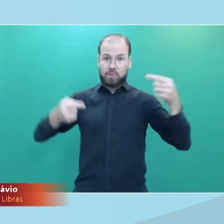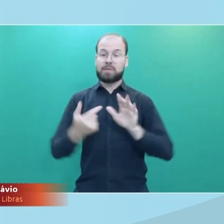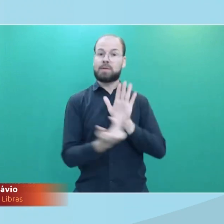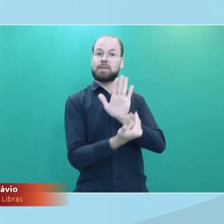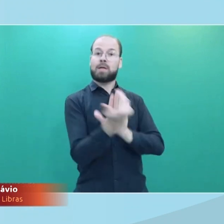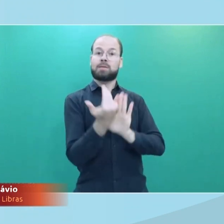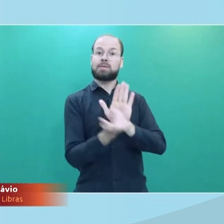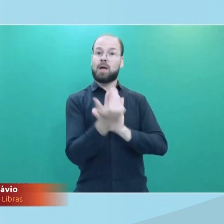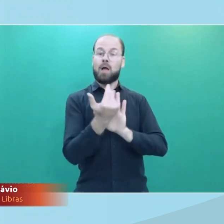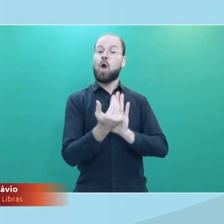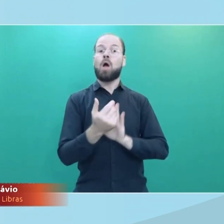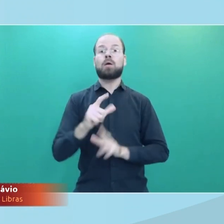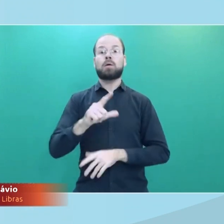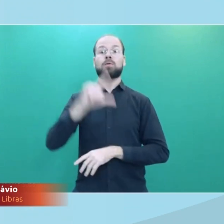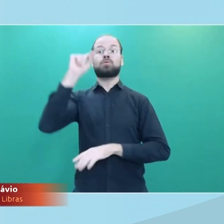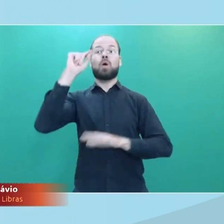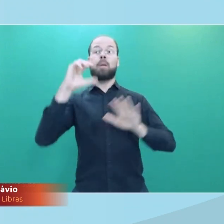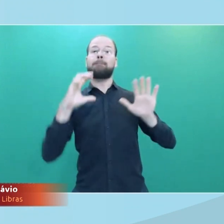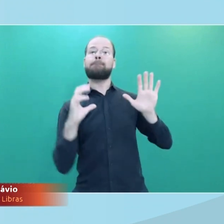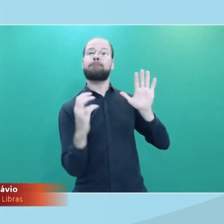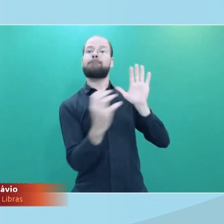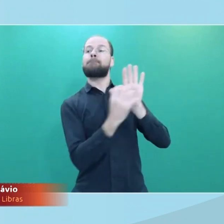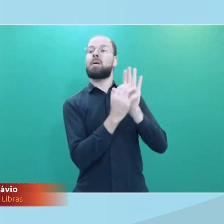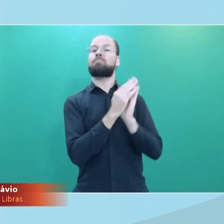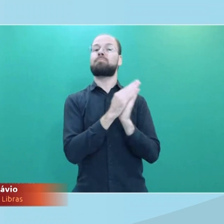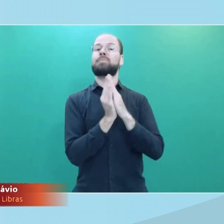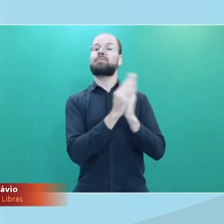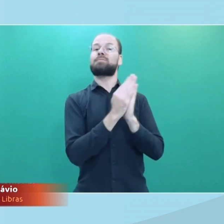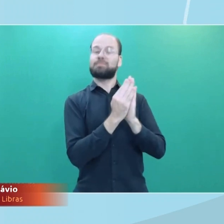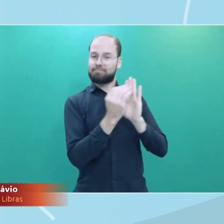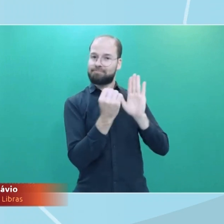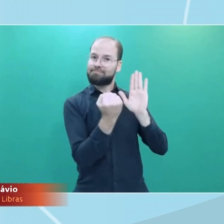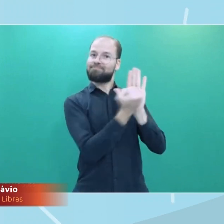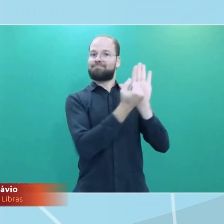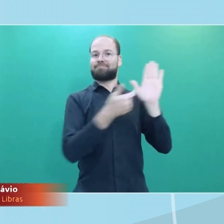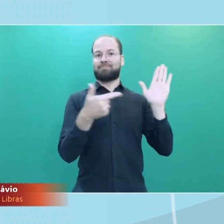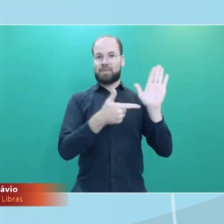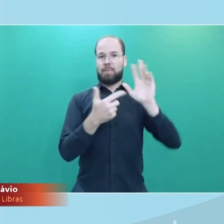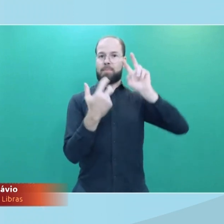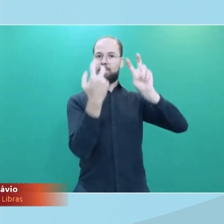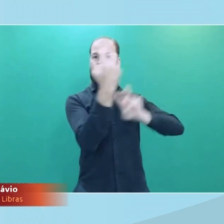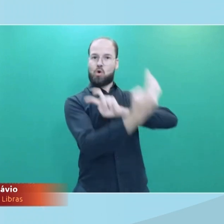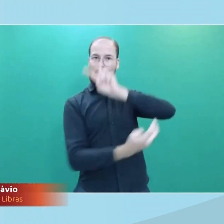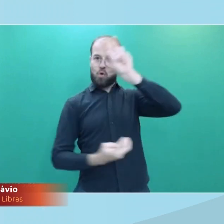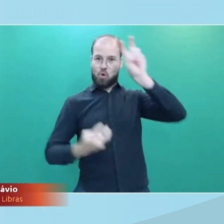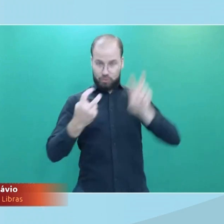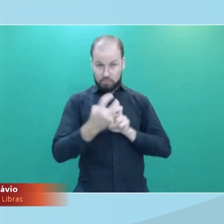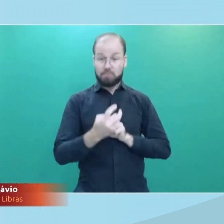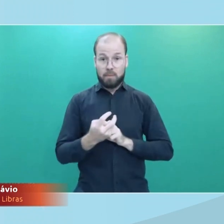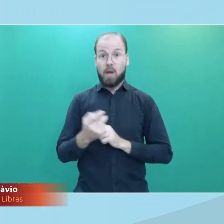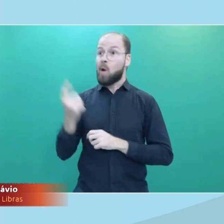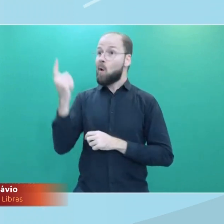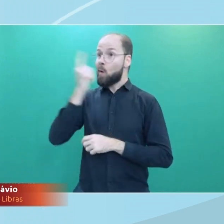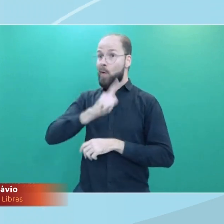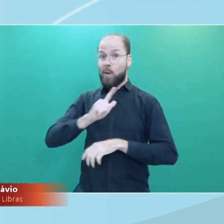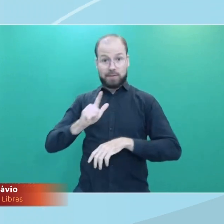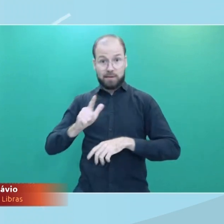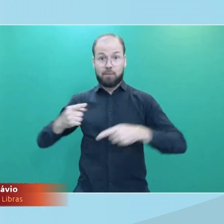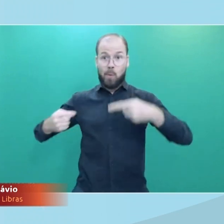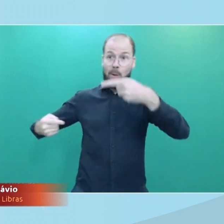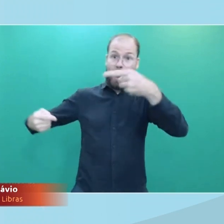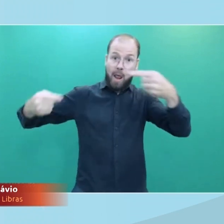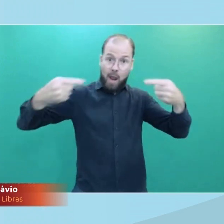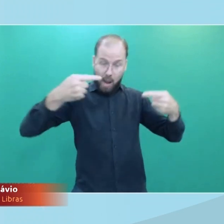Mutirama. O vencedor desse concurso vai assinar a nova marca do parque e ganhar um kit profissional de